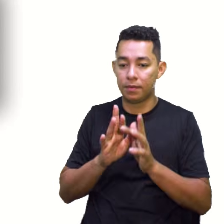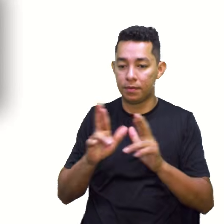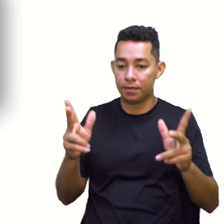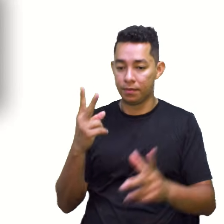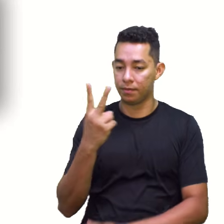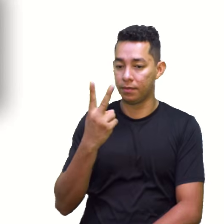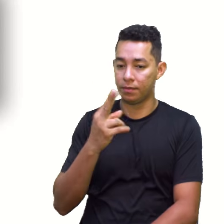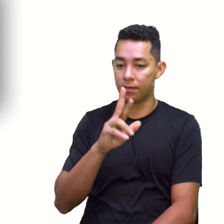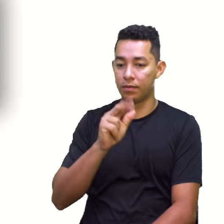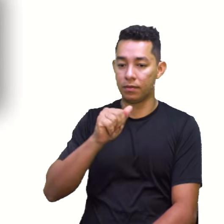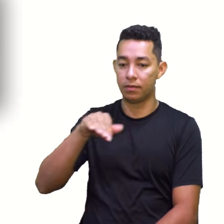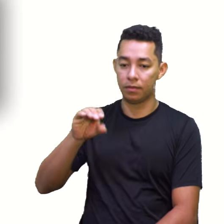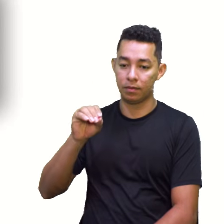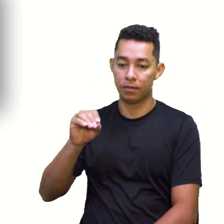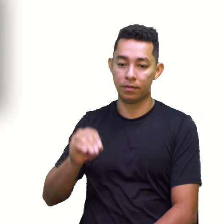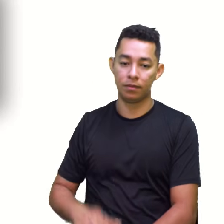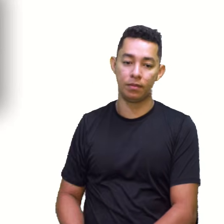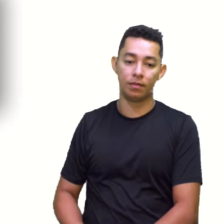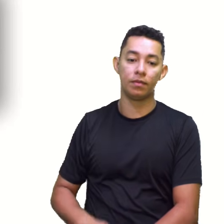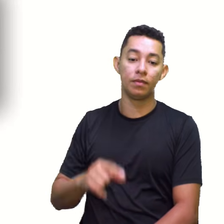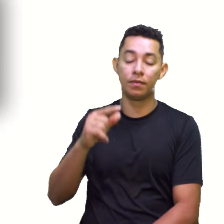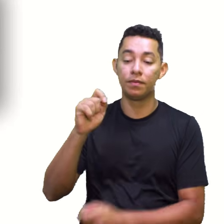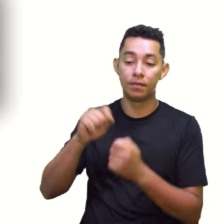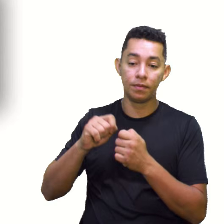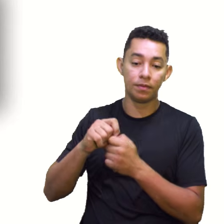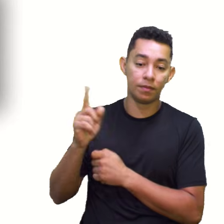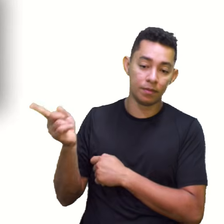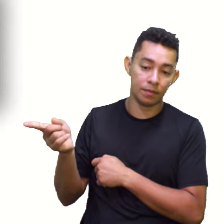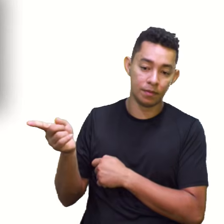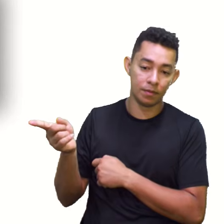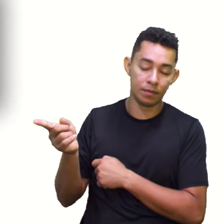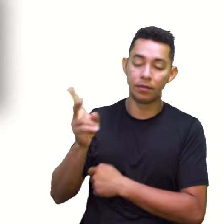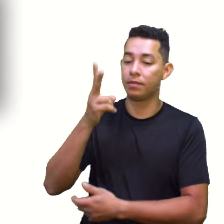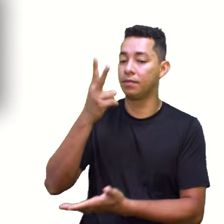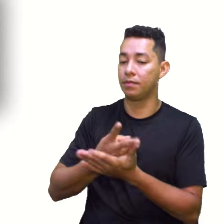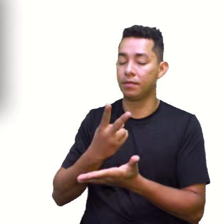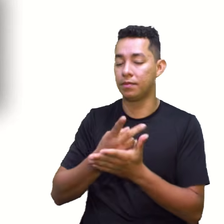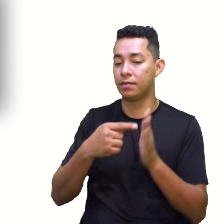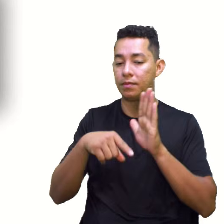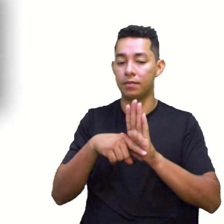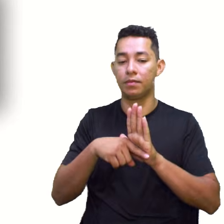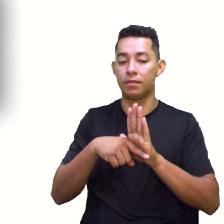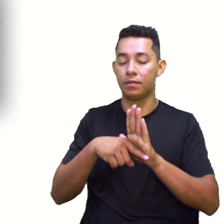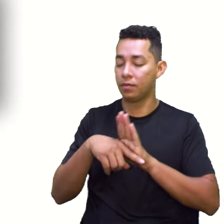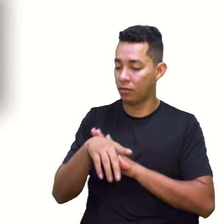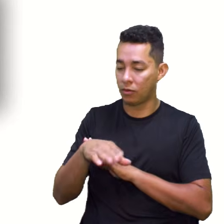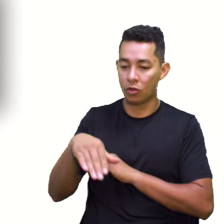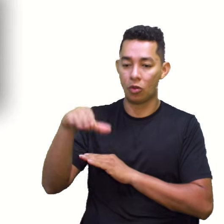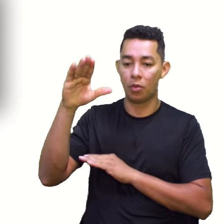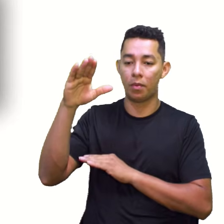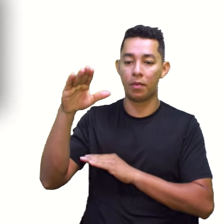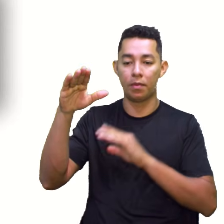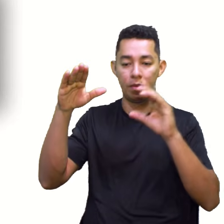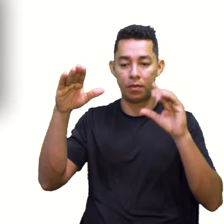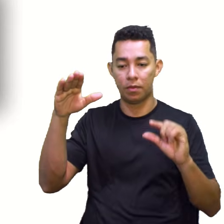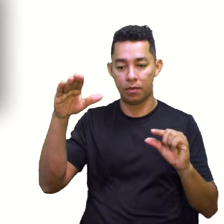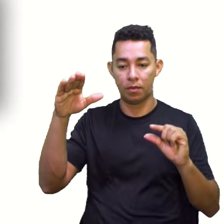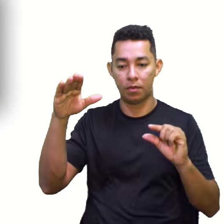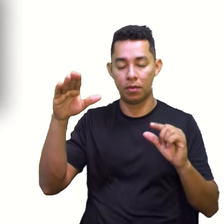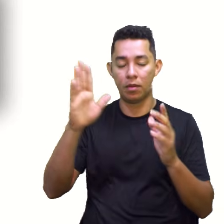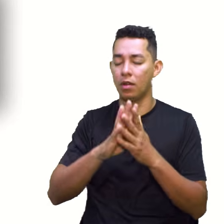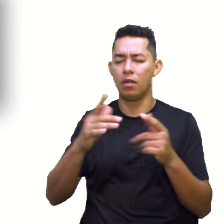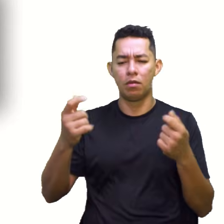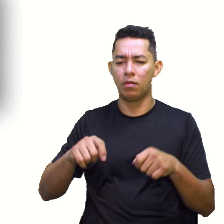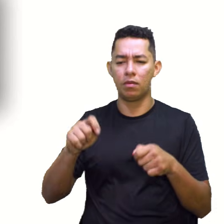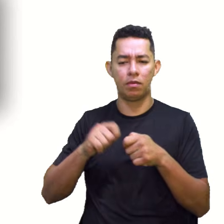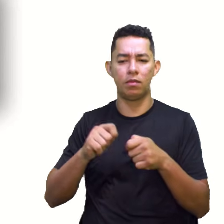aqui interessante é, na hora de fazer esses raios aqui, sempre diminui o maior do menor, para não precisar fazer o